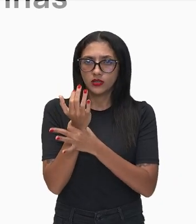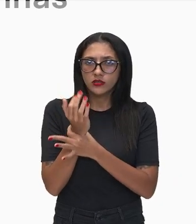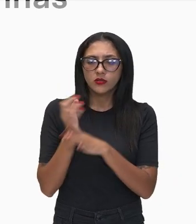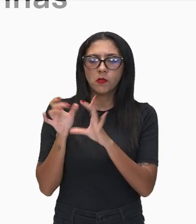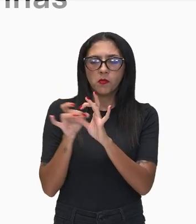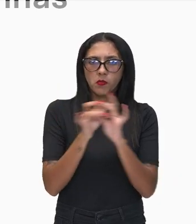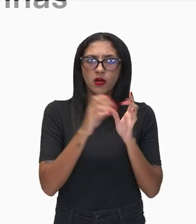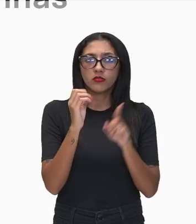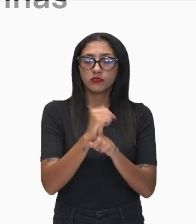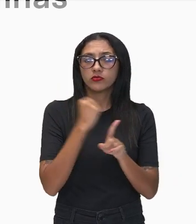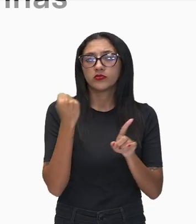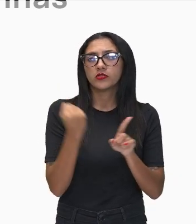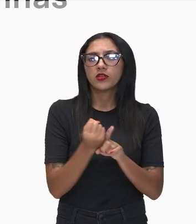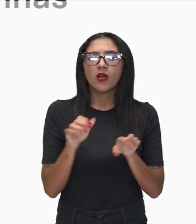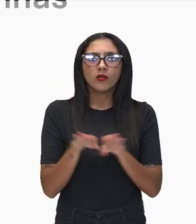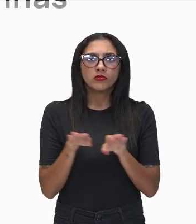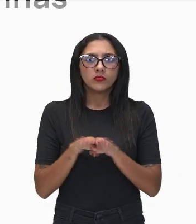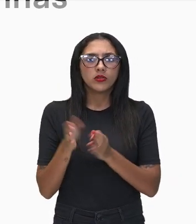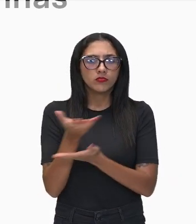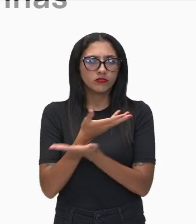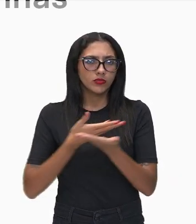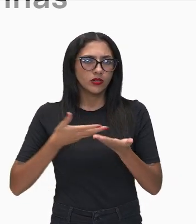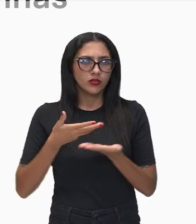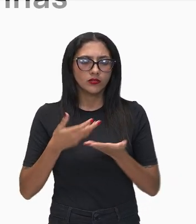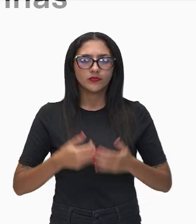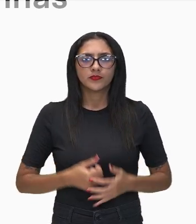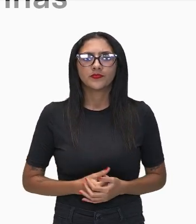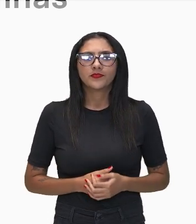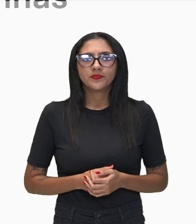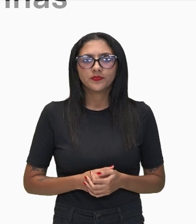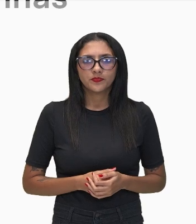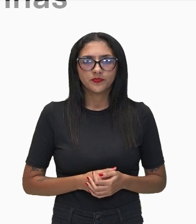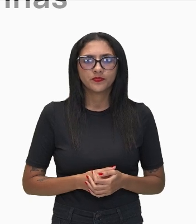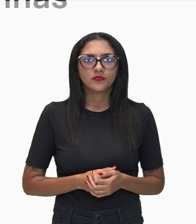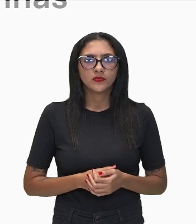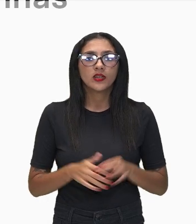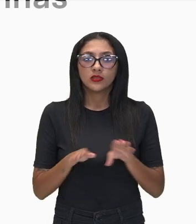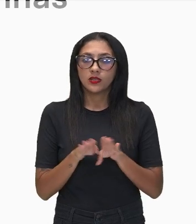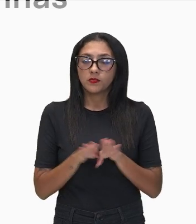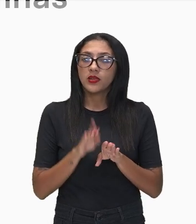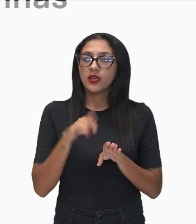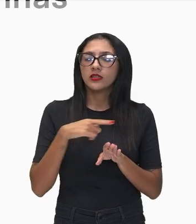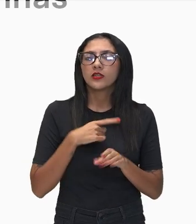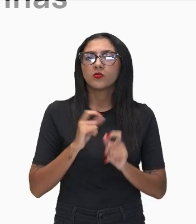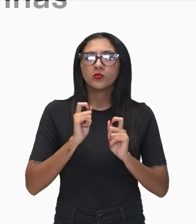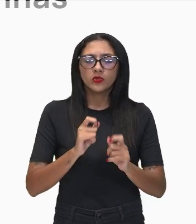identidade coletiva. Um Estado nacional, ele tem estabilidade política, né?